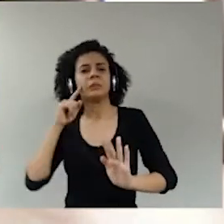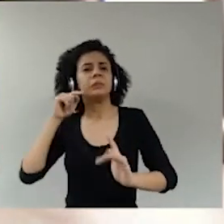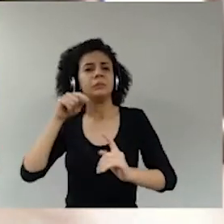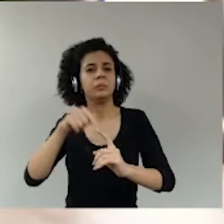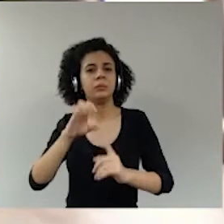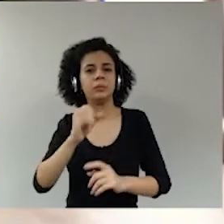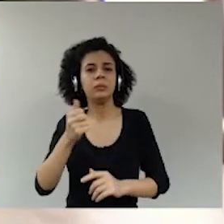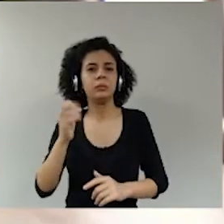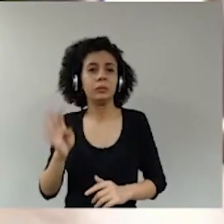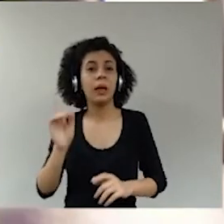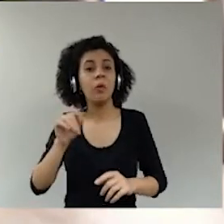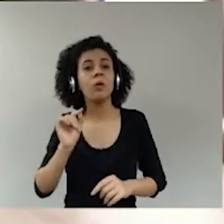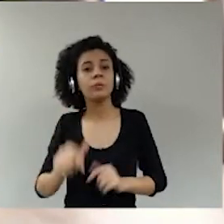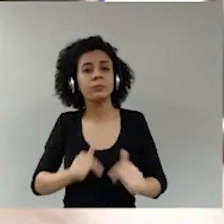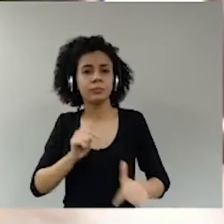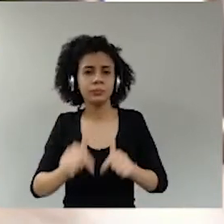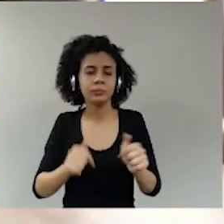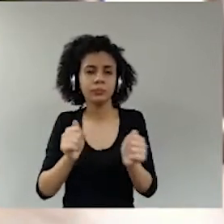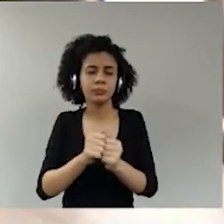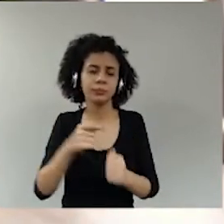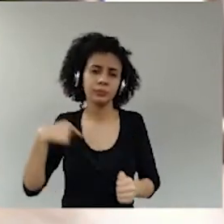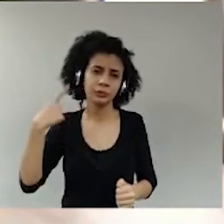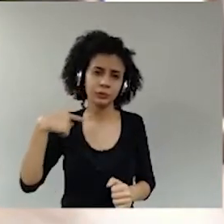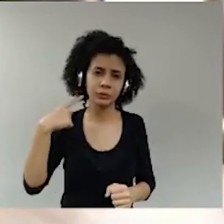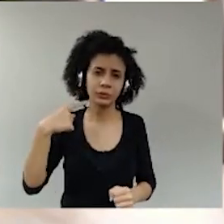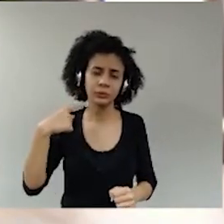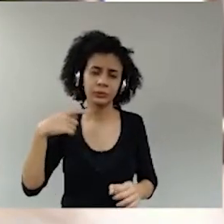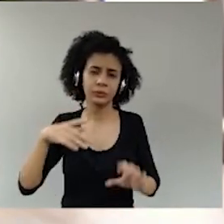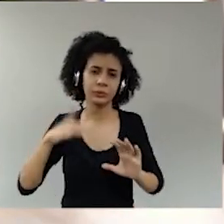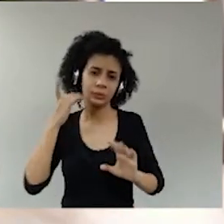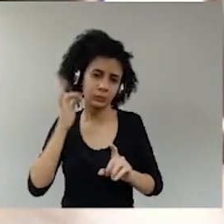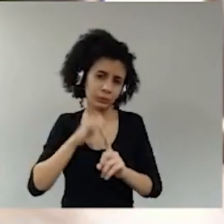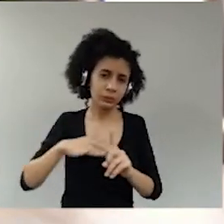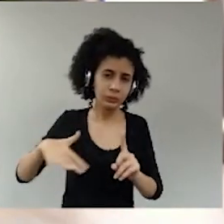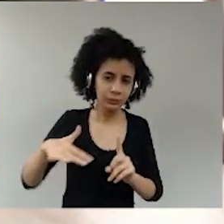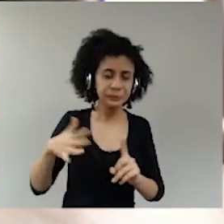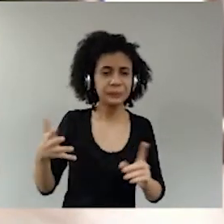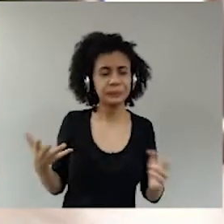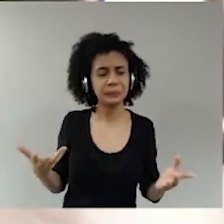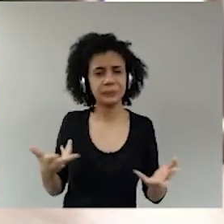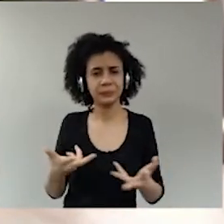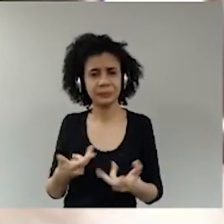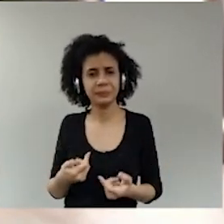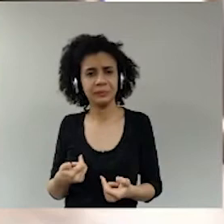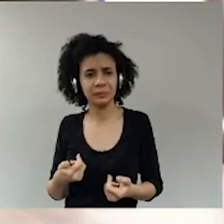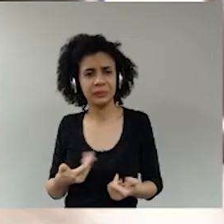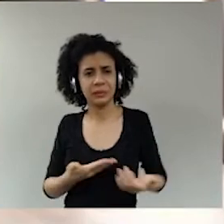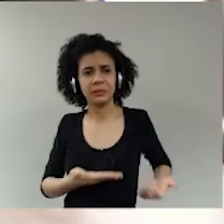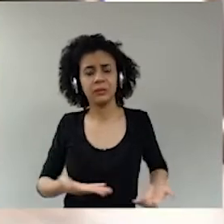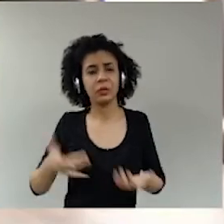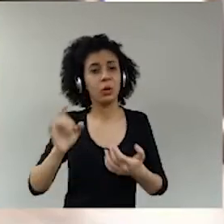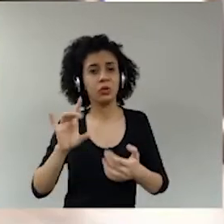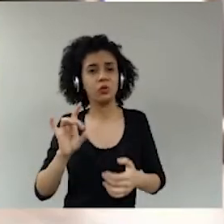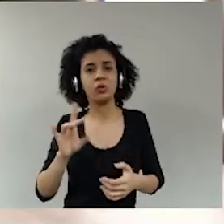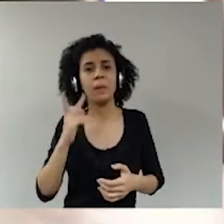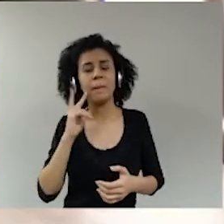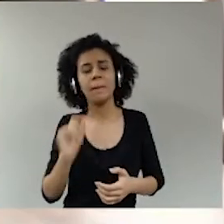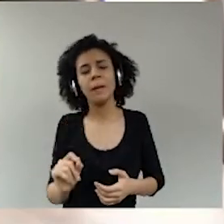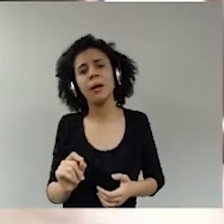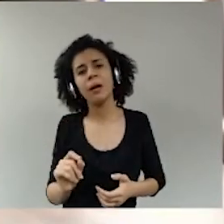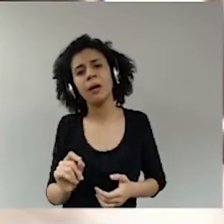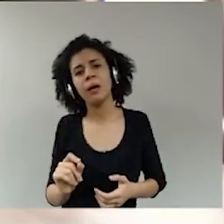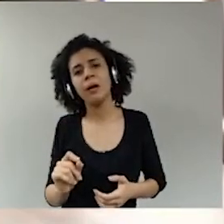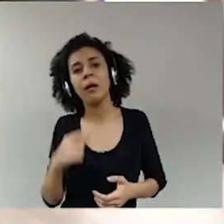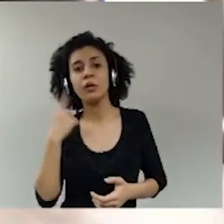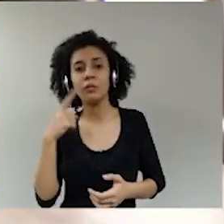da OAB, que é trabalhar para a advocacia e para a sociedade. Então, esse evento está sendo levado não só para